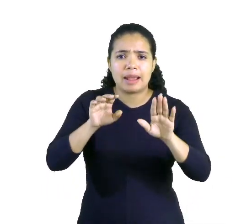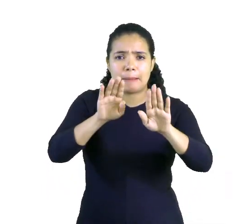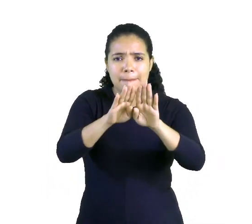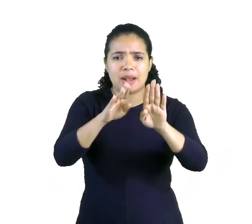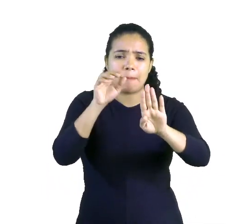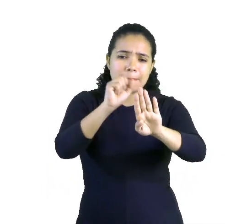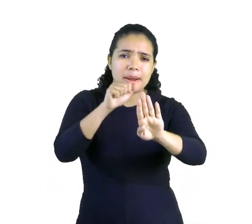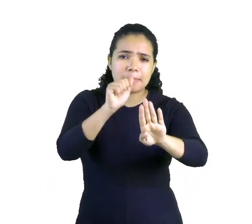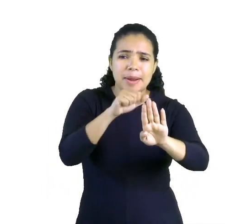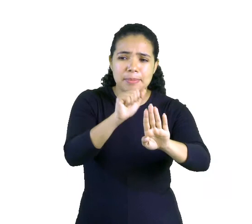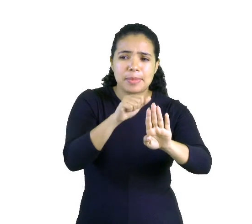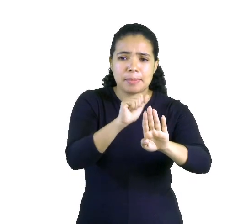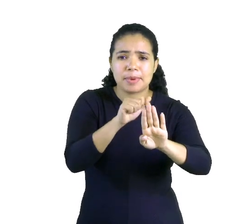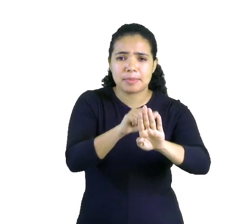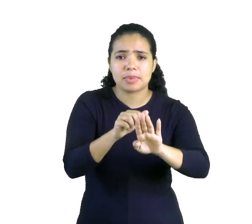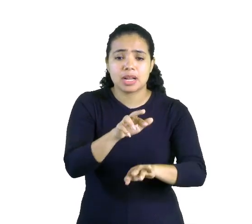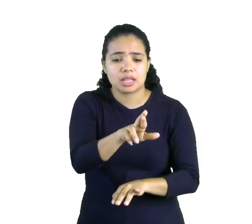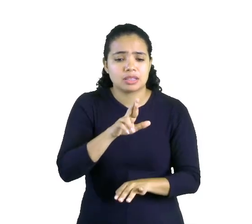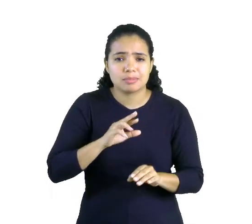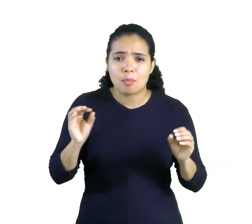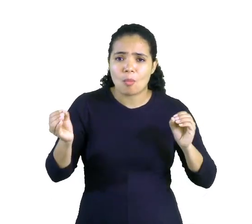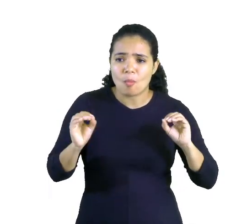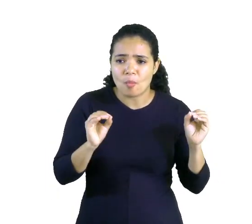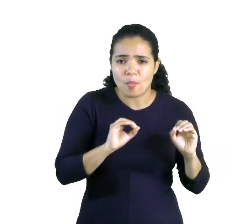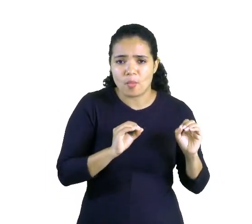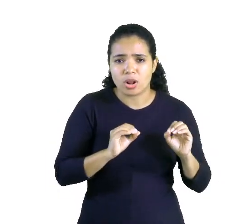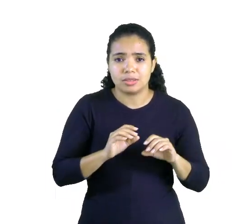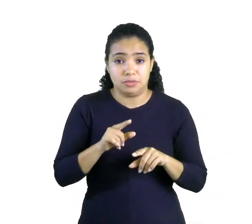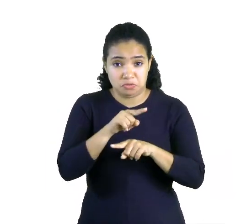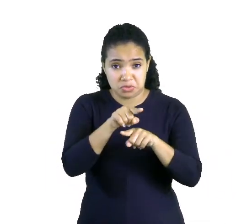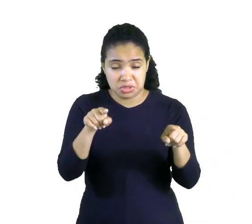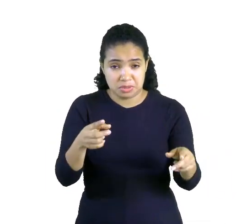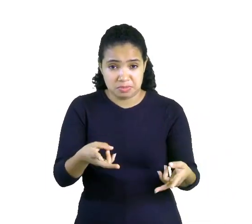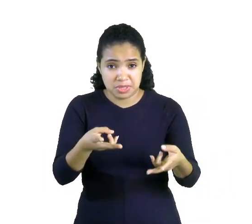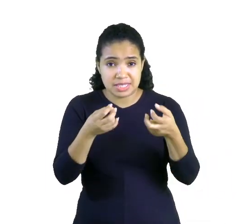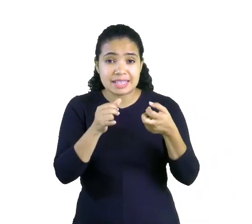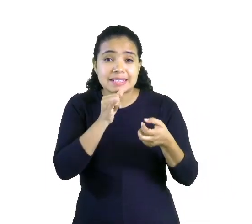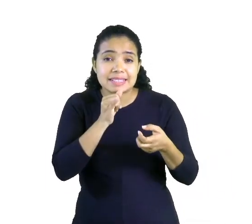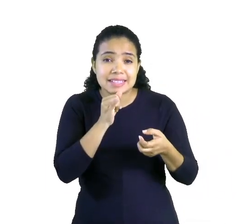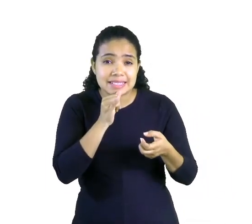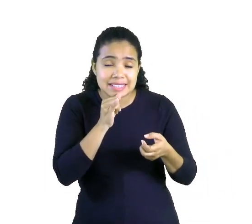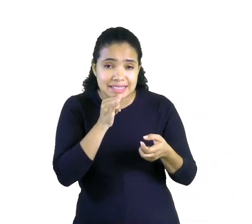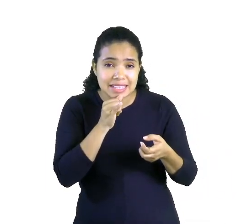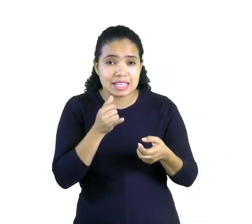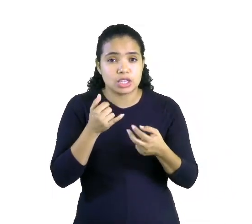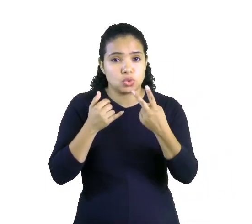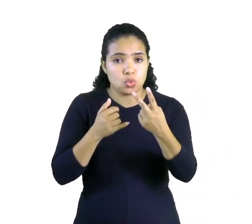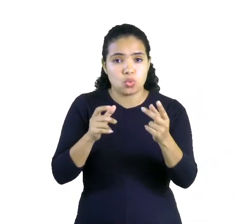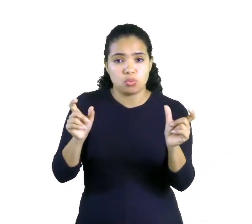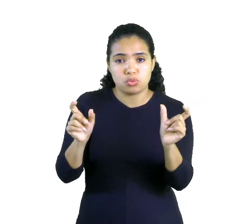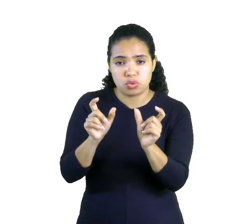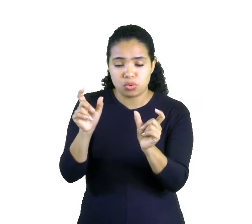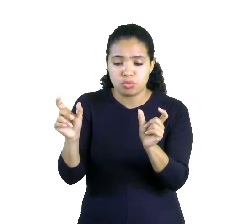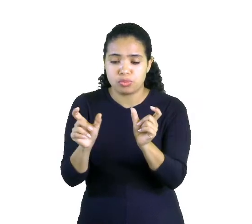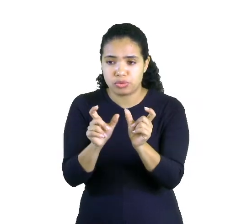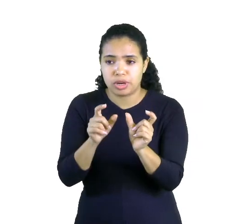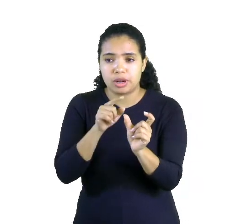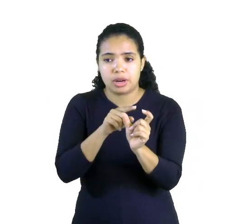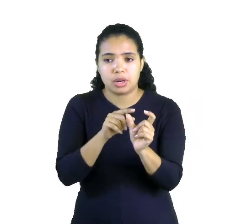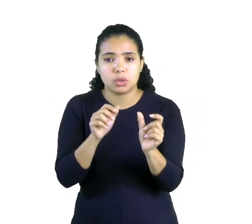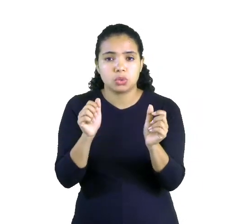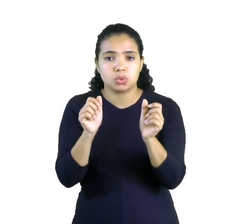não responderam, contou. Vocês perceberam que nesse exemplo eu tenho duas conjunções que estão